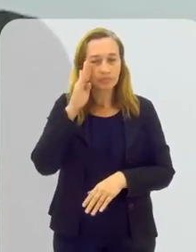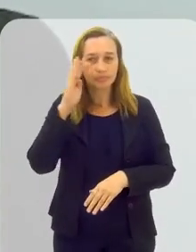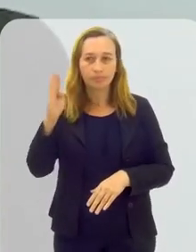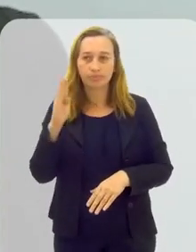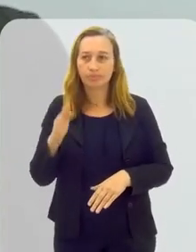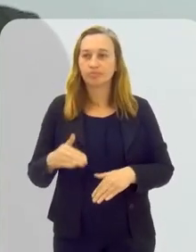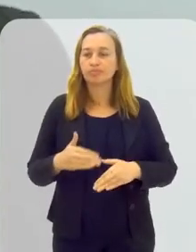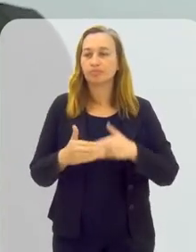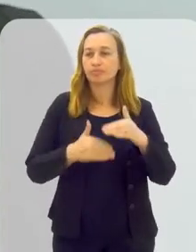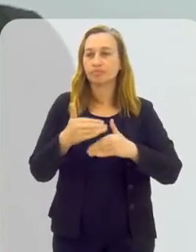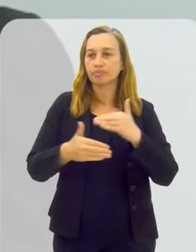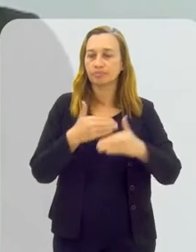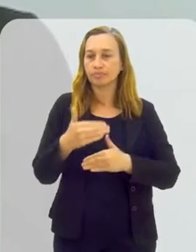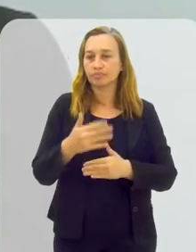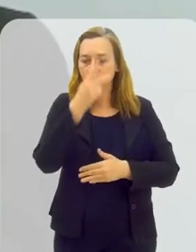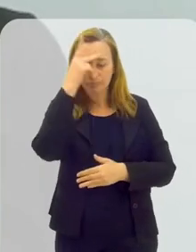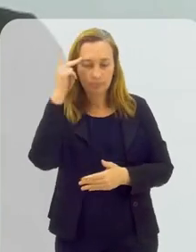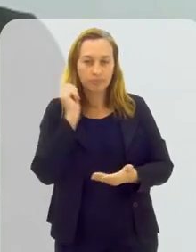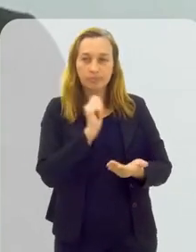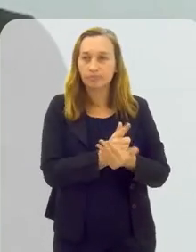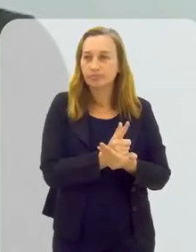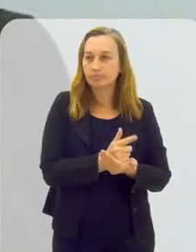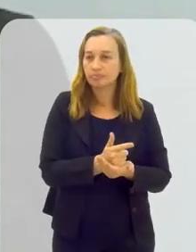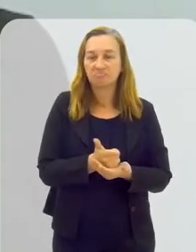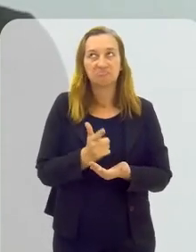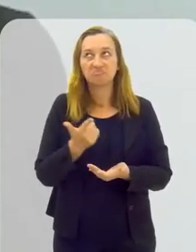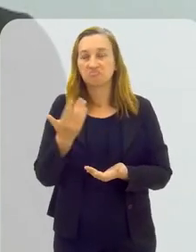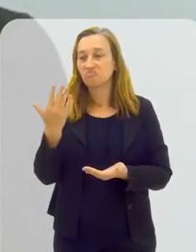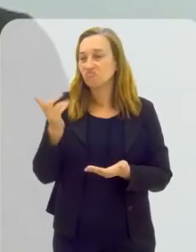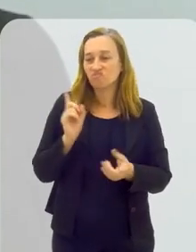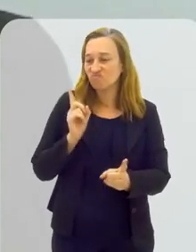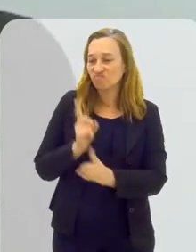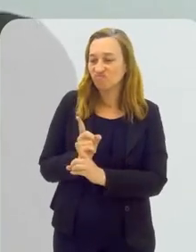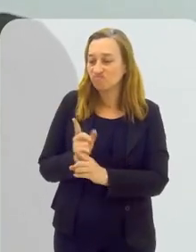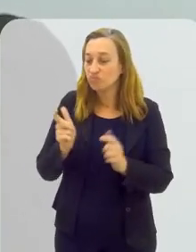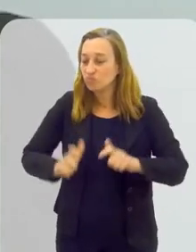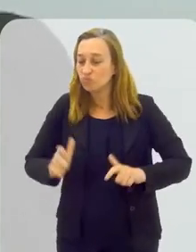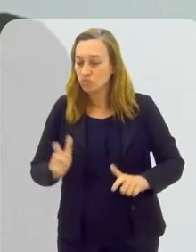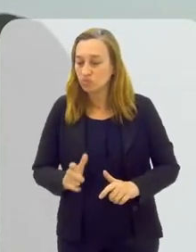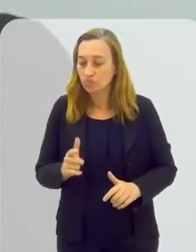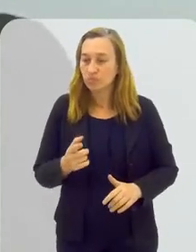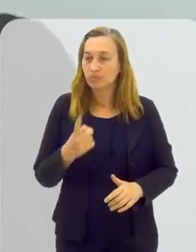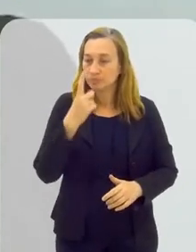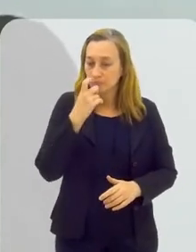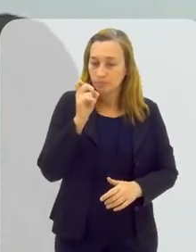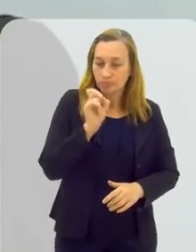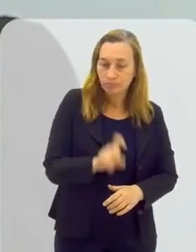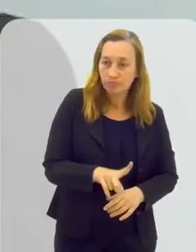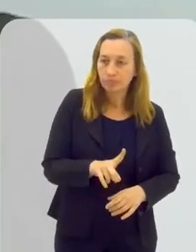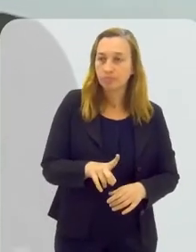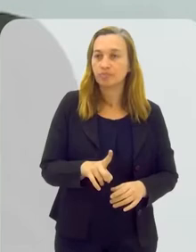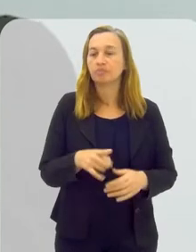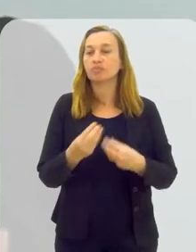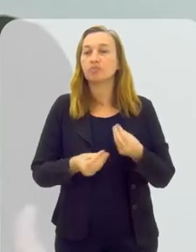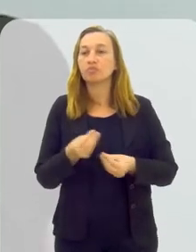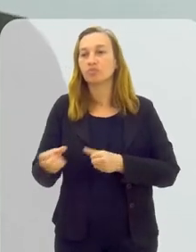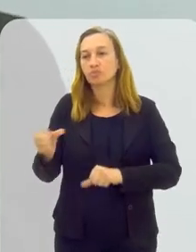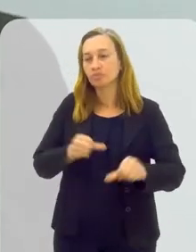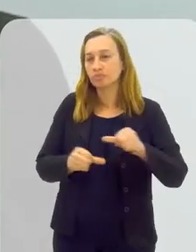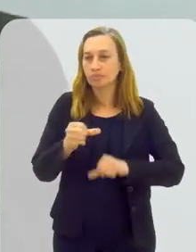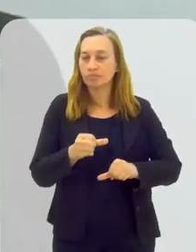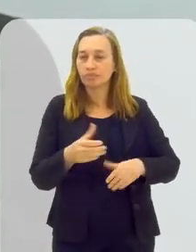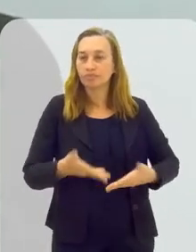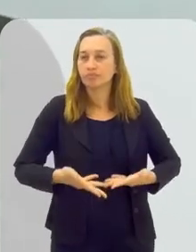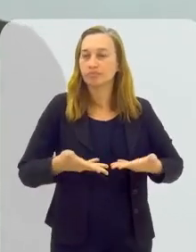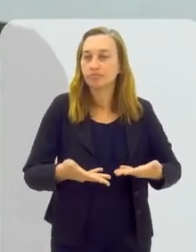percebiam que era o público-alvo de todo esse processo do Consumidor que não acha o lugar para colocar o seu resíduo como é que foi essa